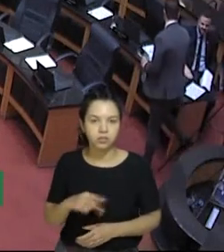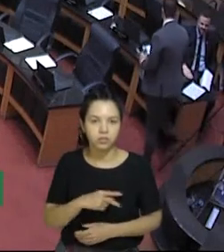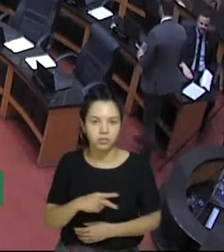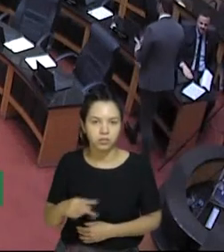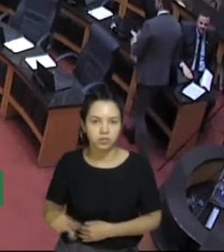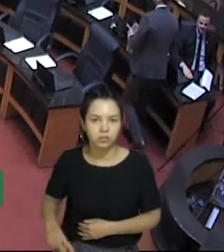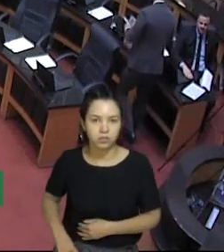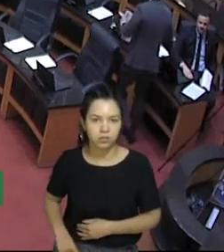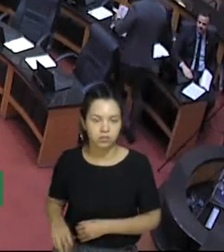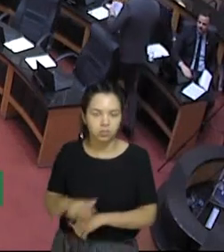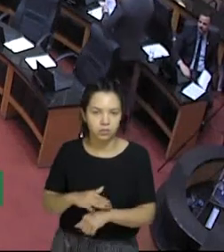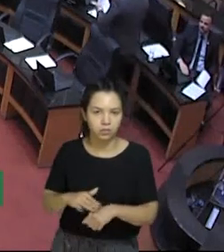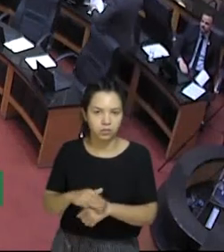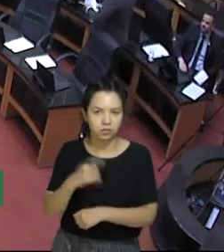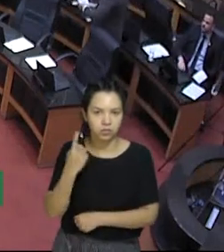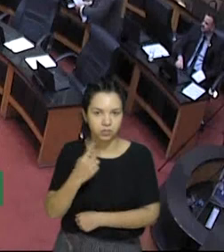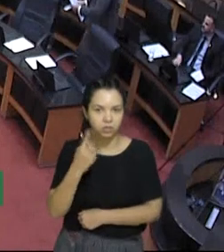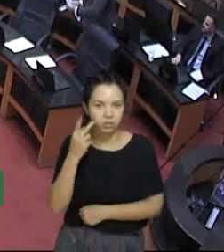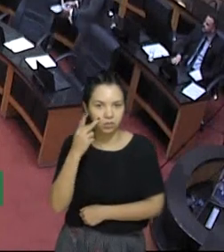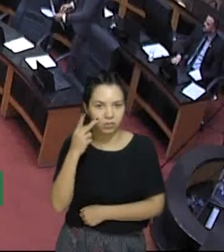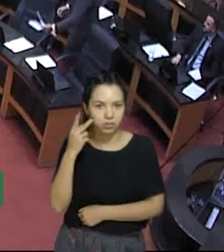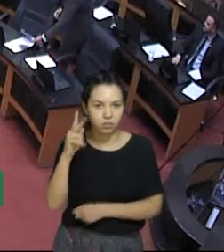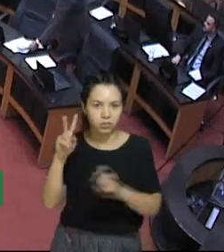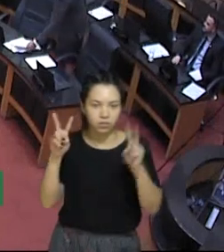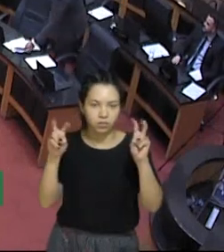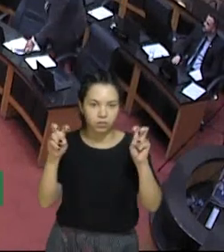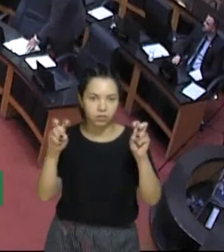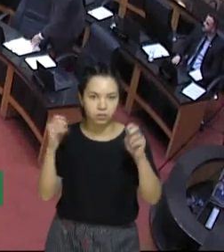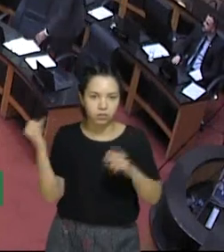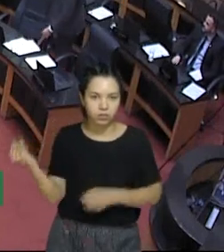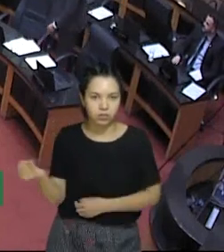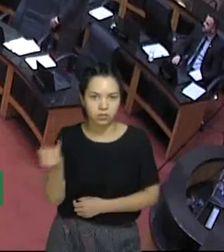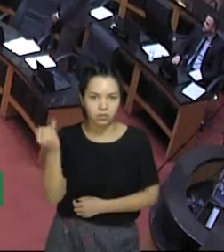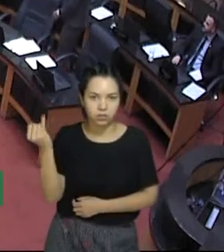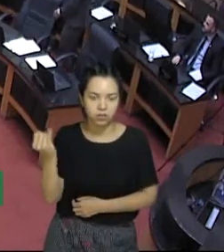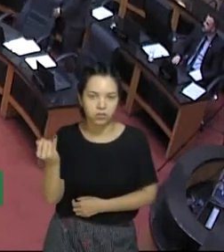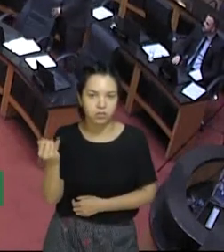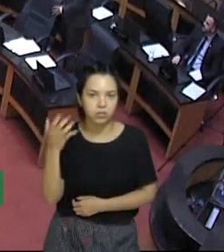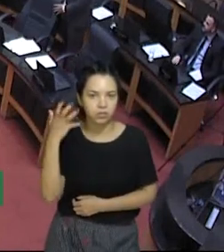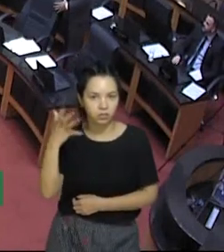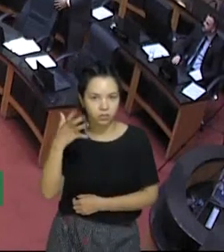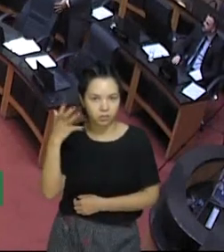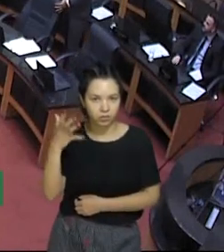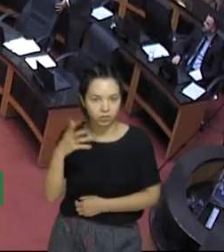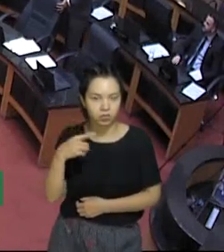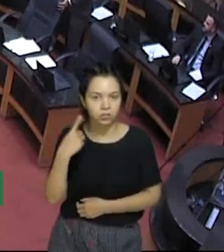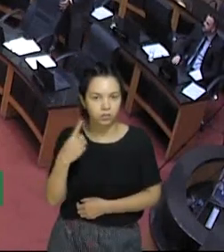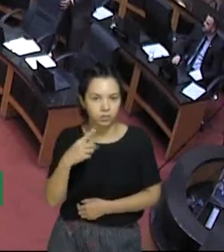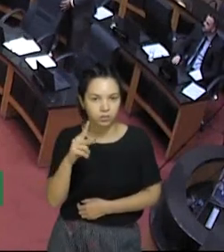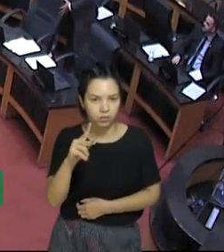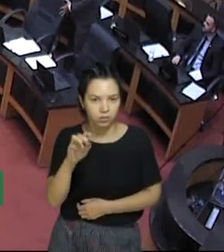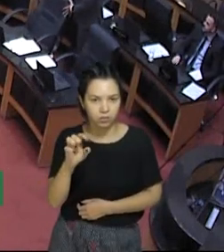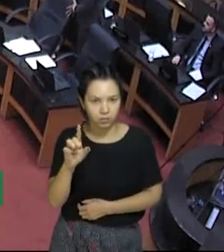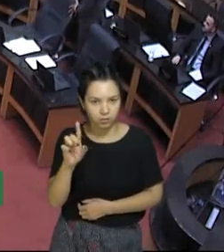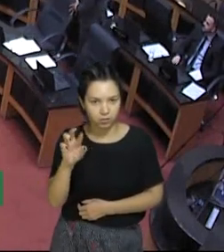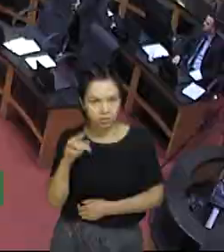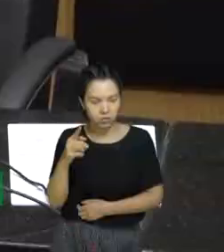com o deputado Pepe Colasso até sobre a importância da manifestação do deputado Pedrão, que traz um tema